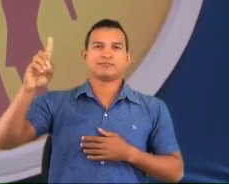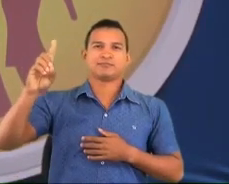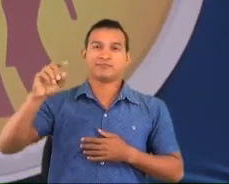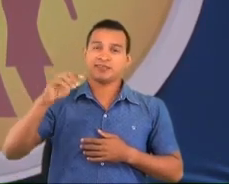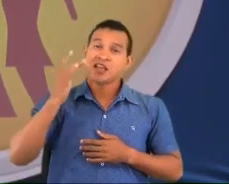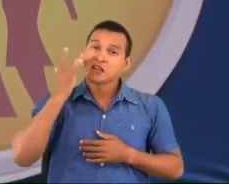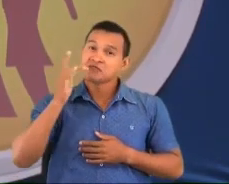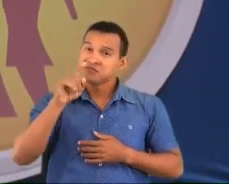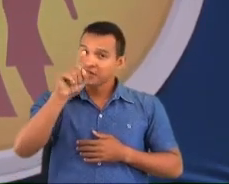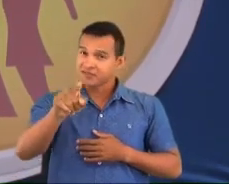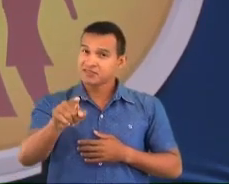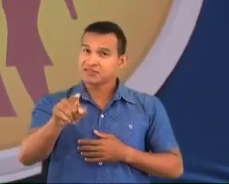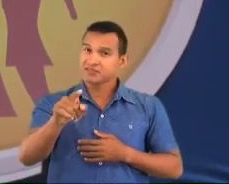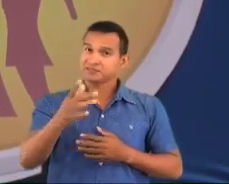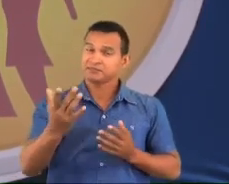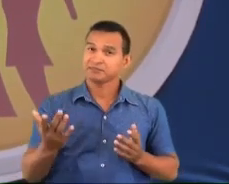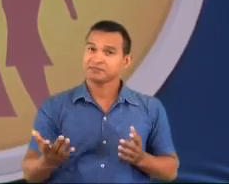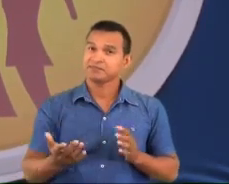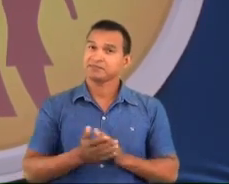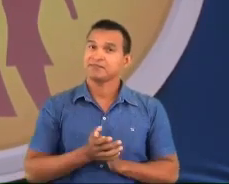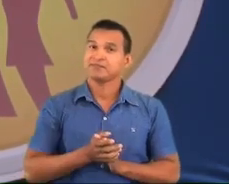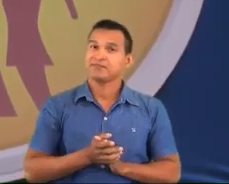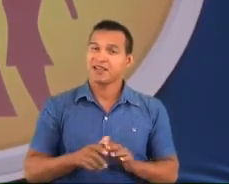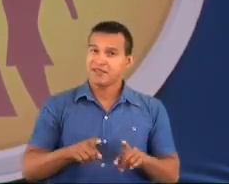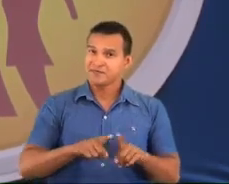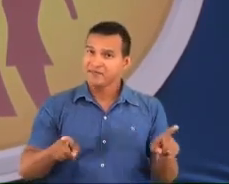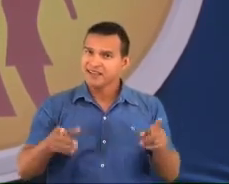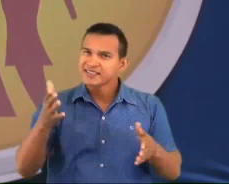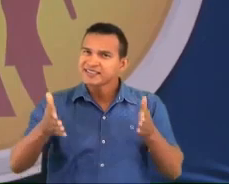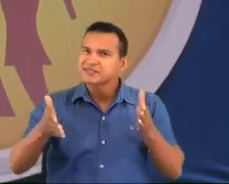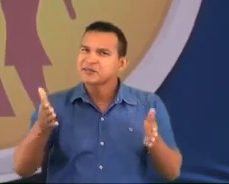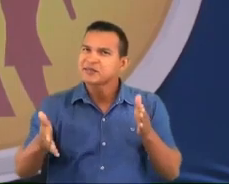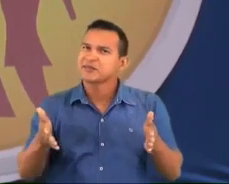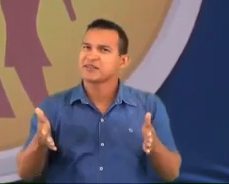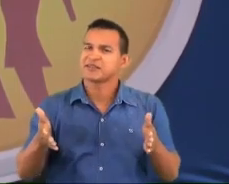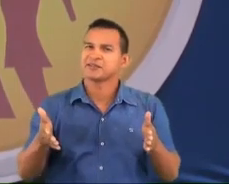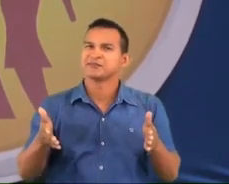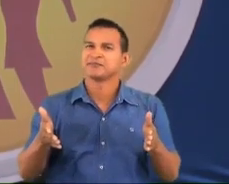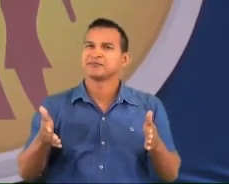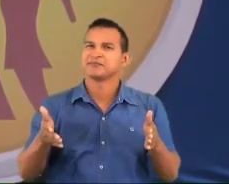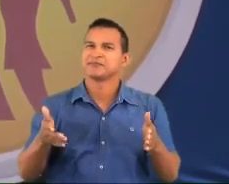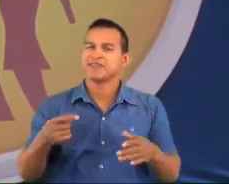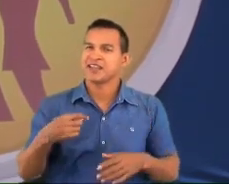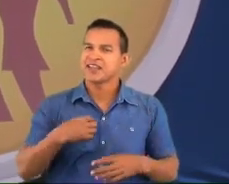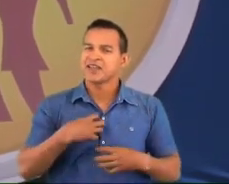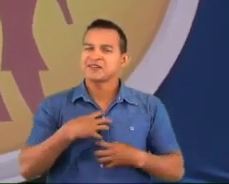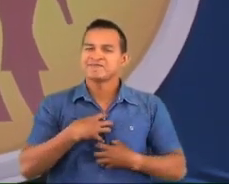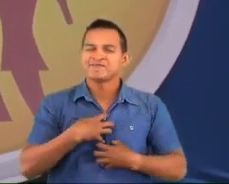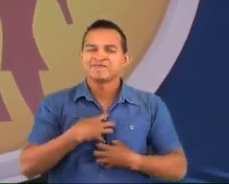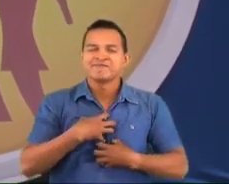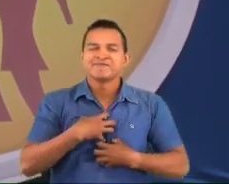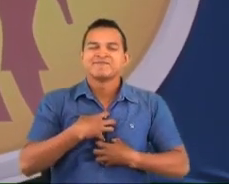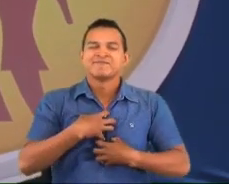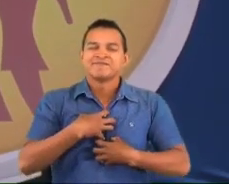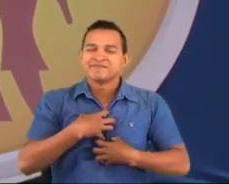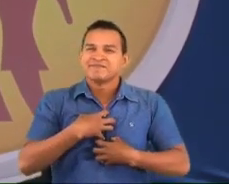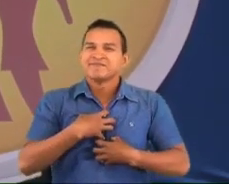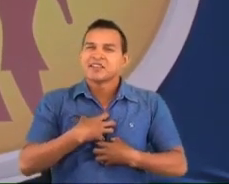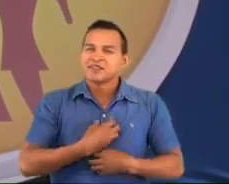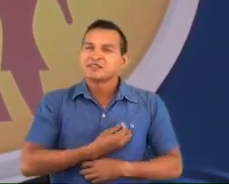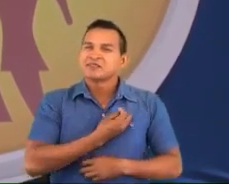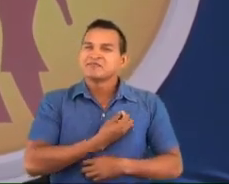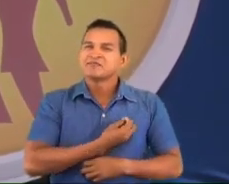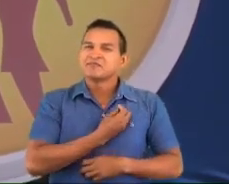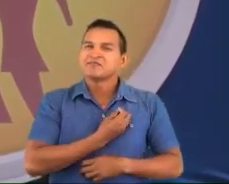sei você, mas nesses momentos, eu estou sentindo, eu estou vivendo